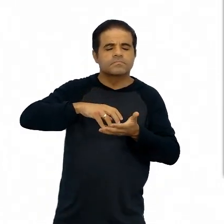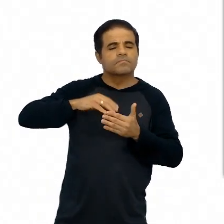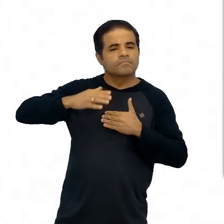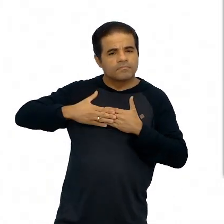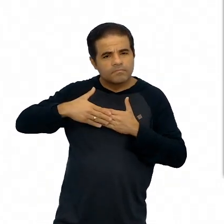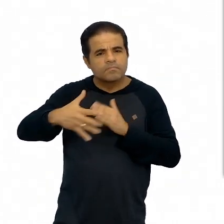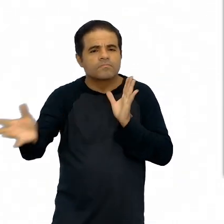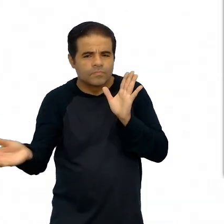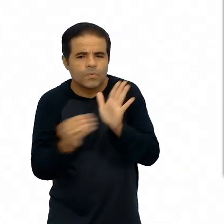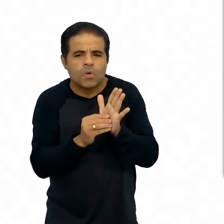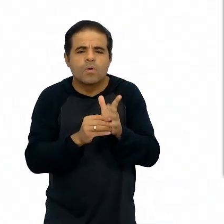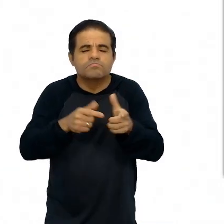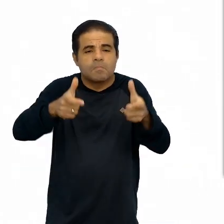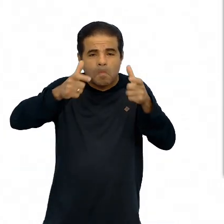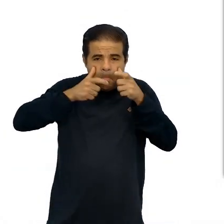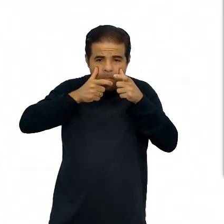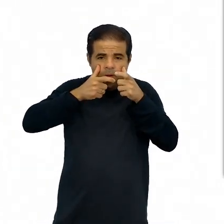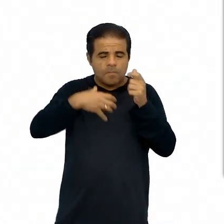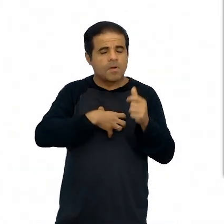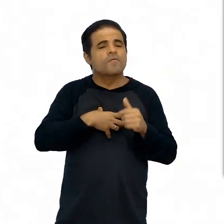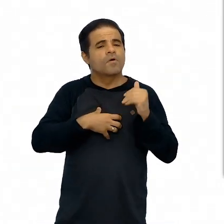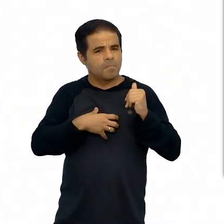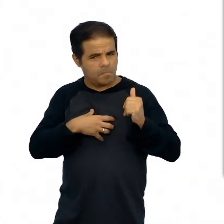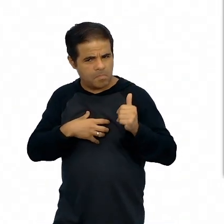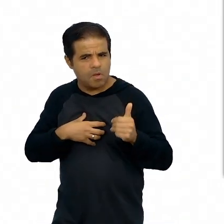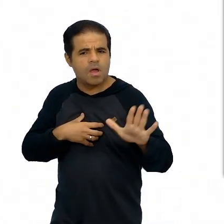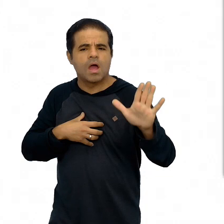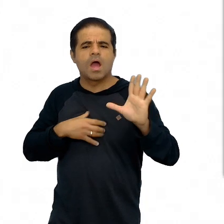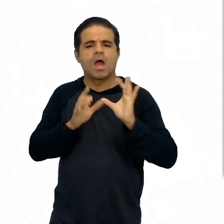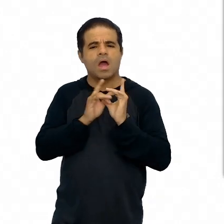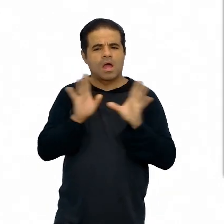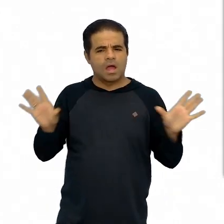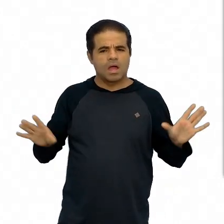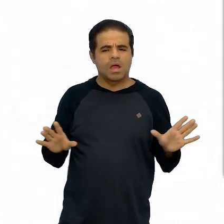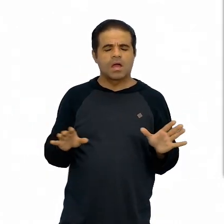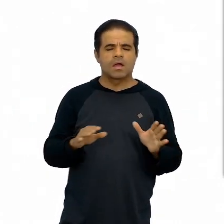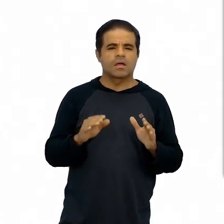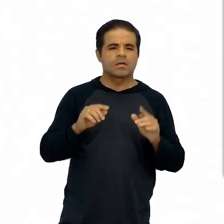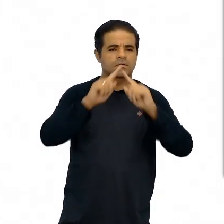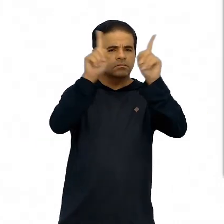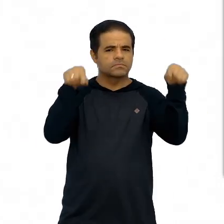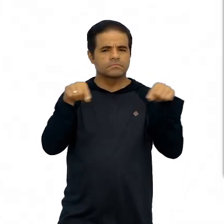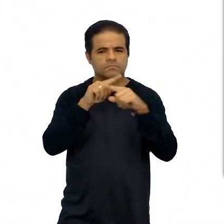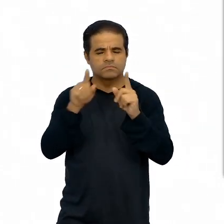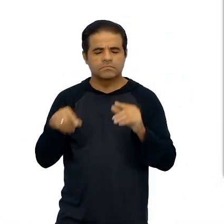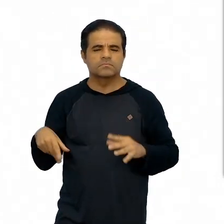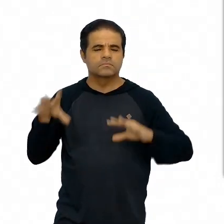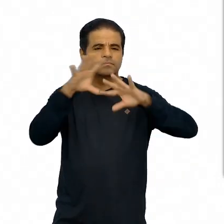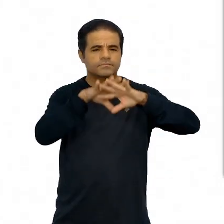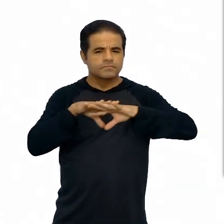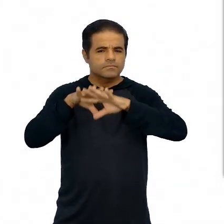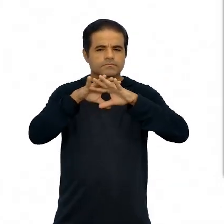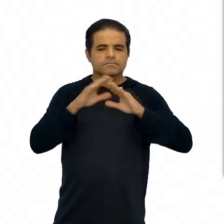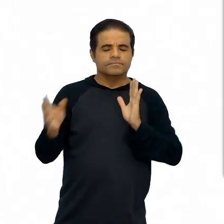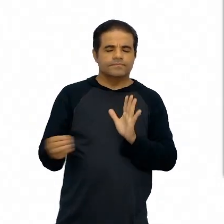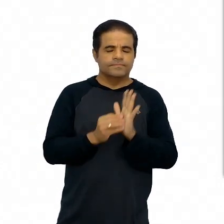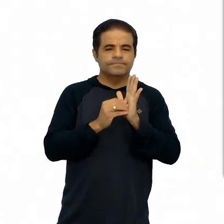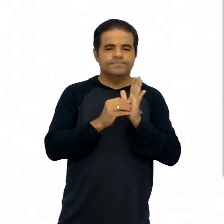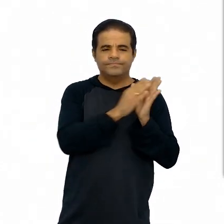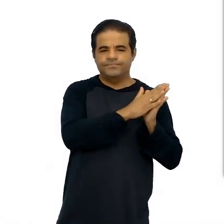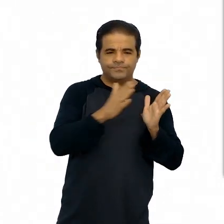superfície unitária, quando possui uma forma que não permite ladrilhar efetivamente a